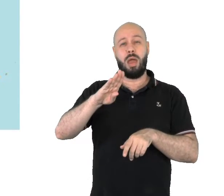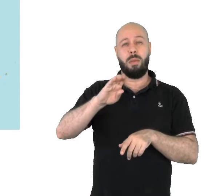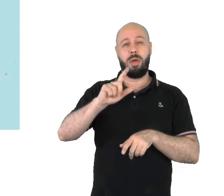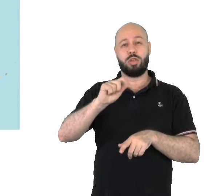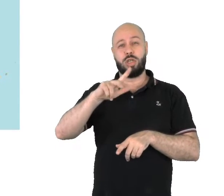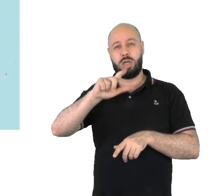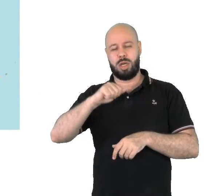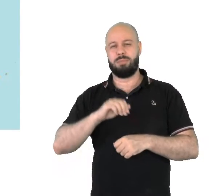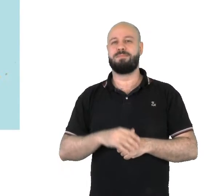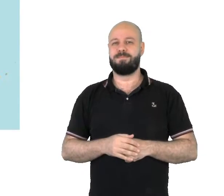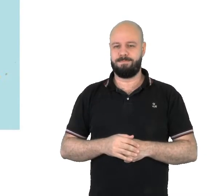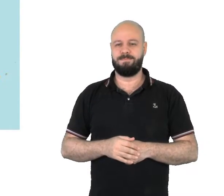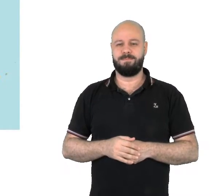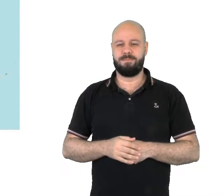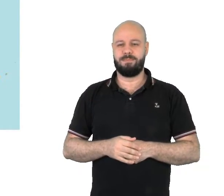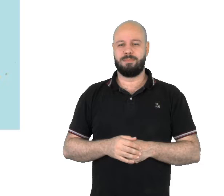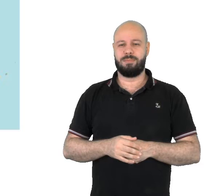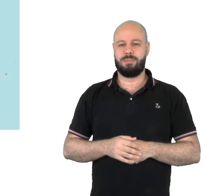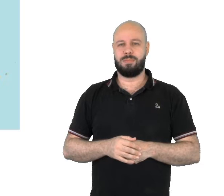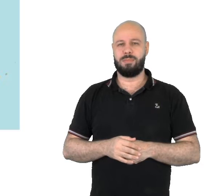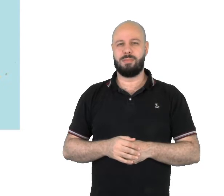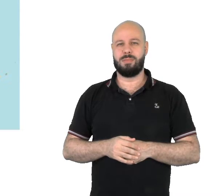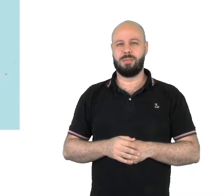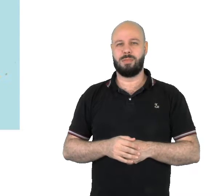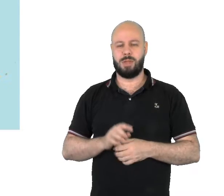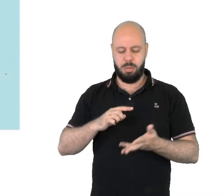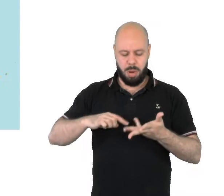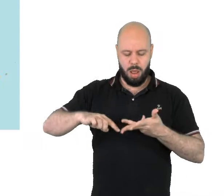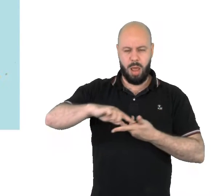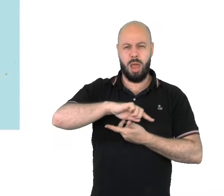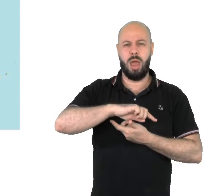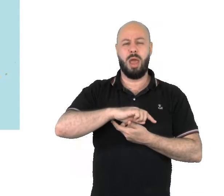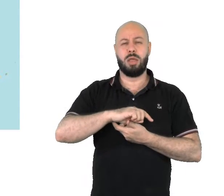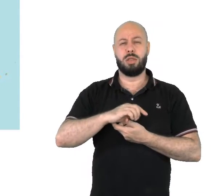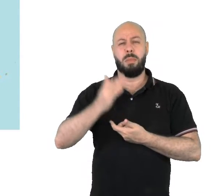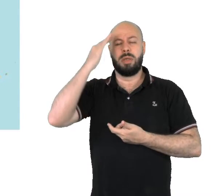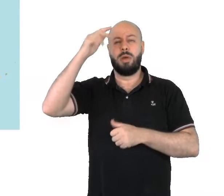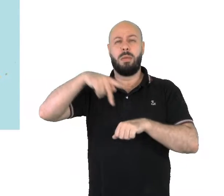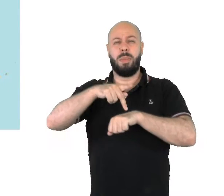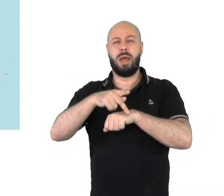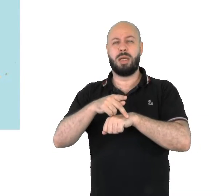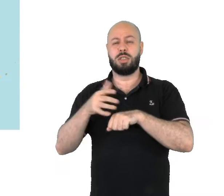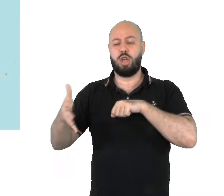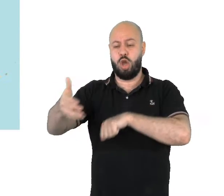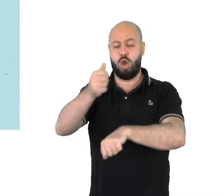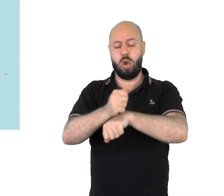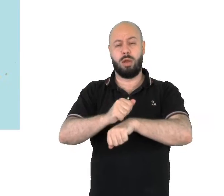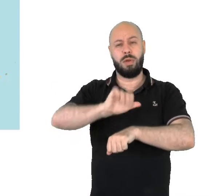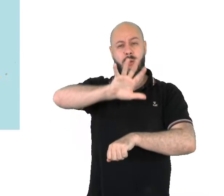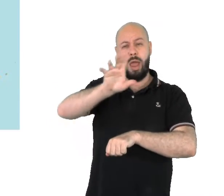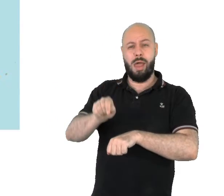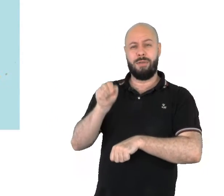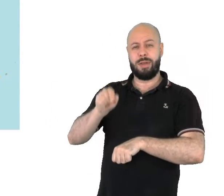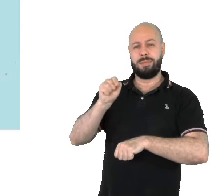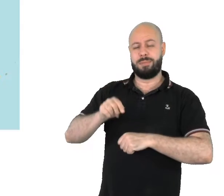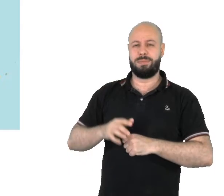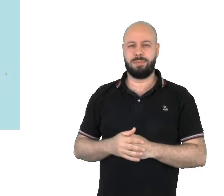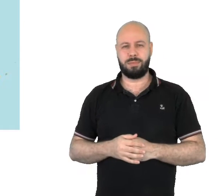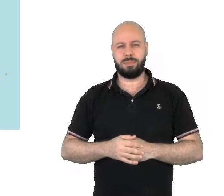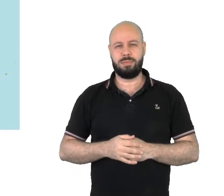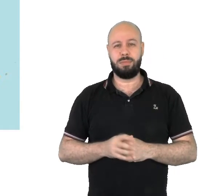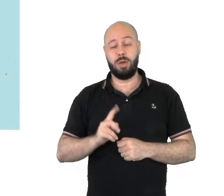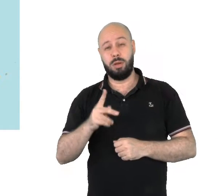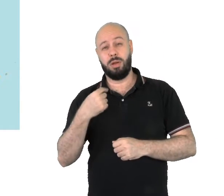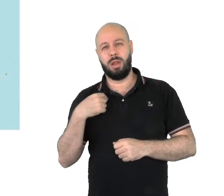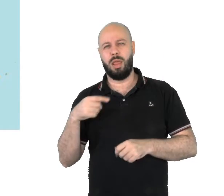O país da Bélgica. São esses os principais países que colonizaram a África, ok, pessoal? E